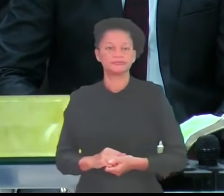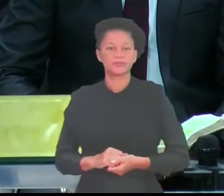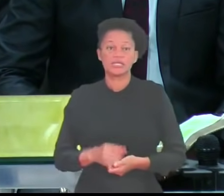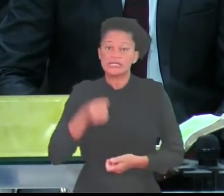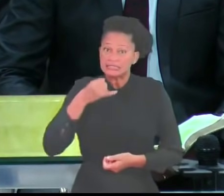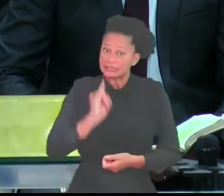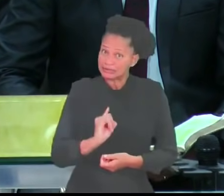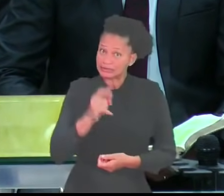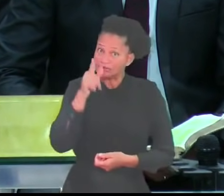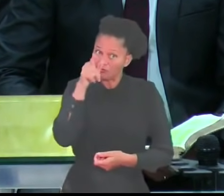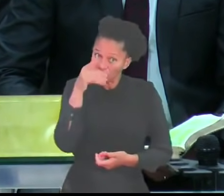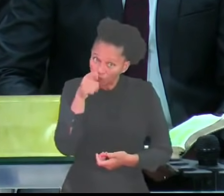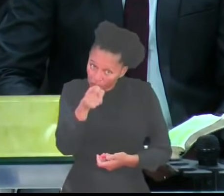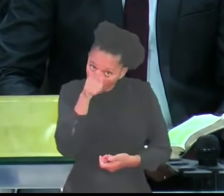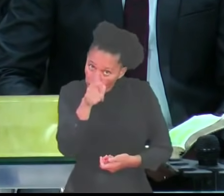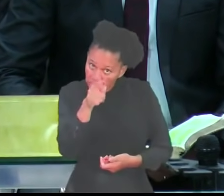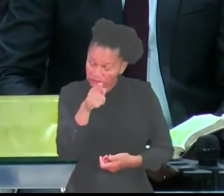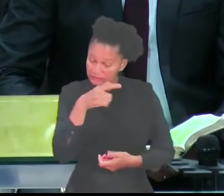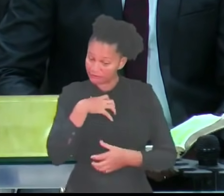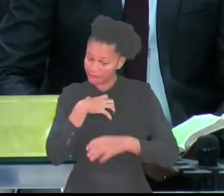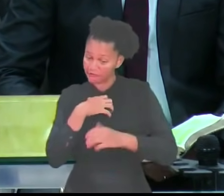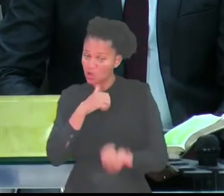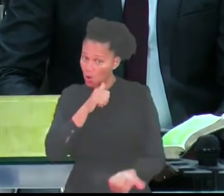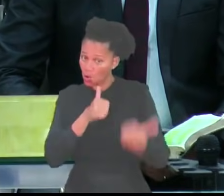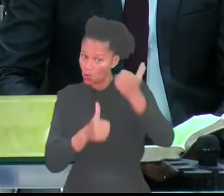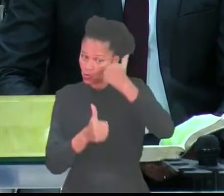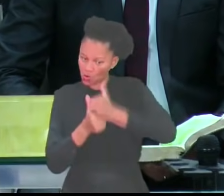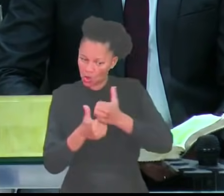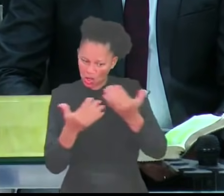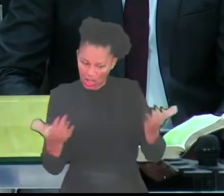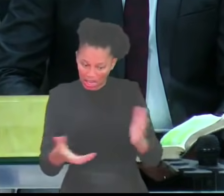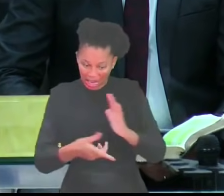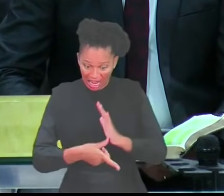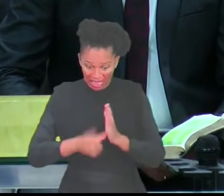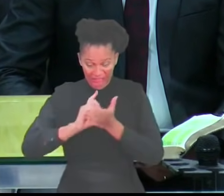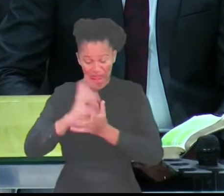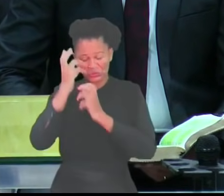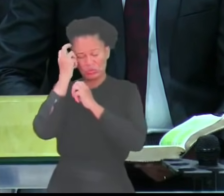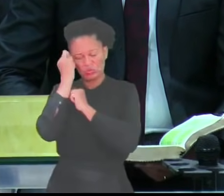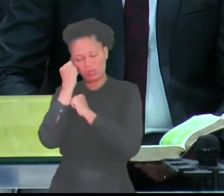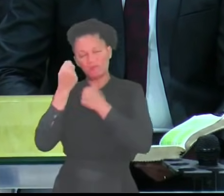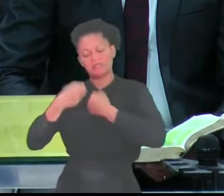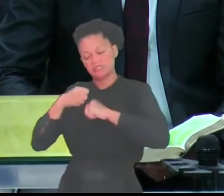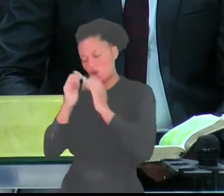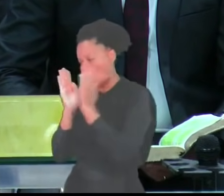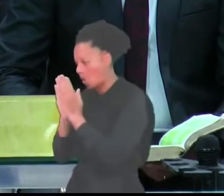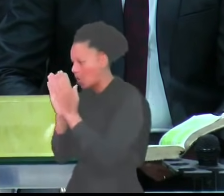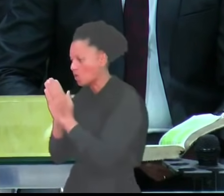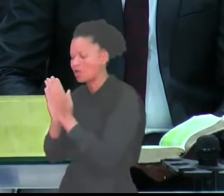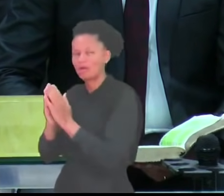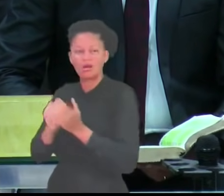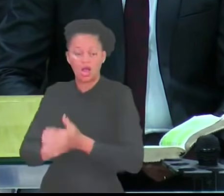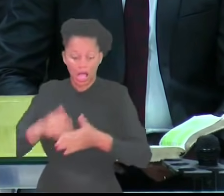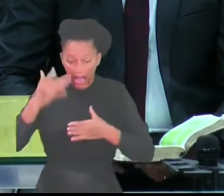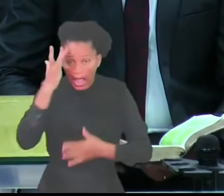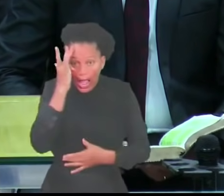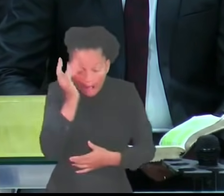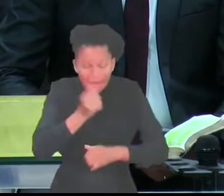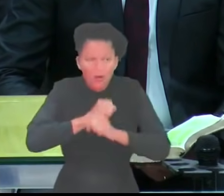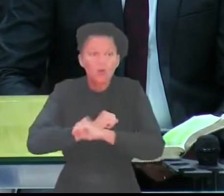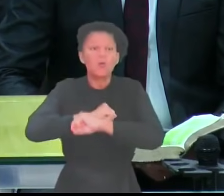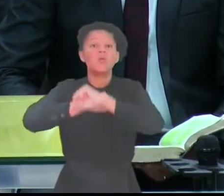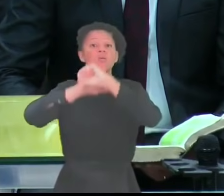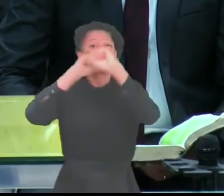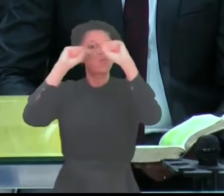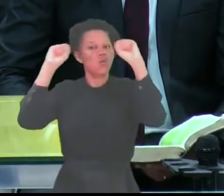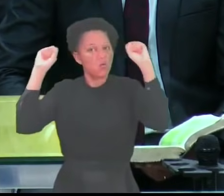Se eu fosse você, a partir de hoje à noite, eu não dormiria sem orar. Se eu fosse você, a partir de amanhã de manhã,